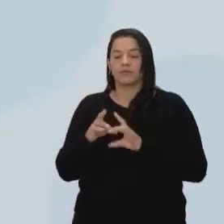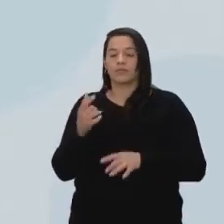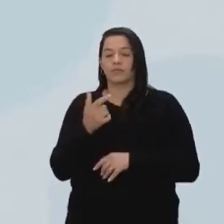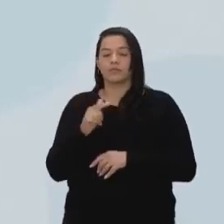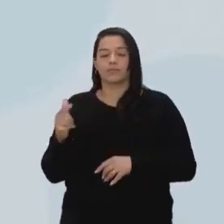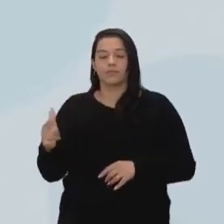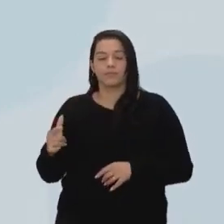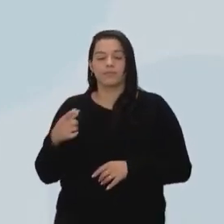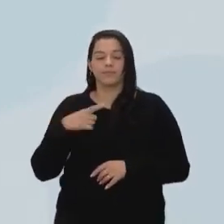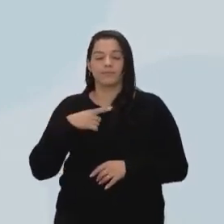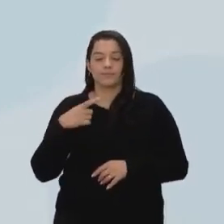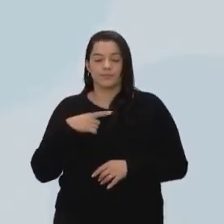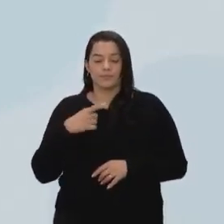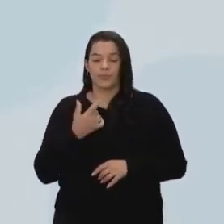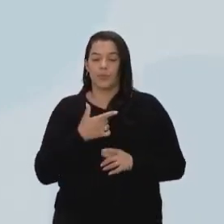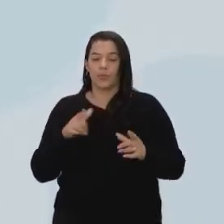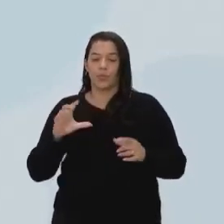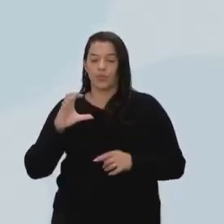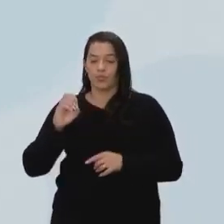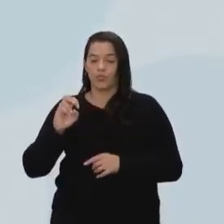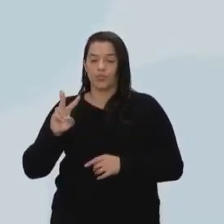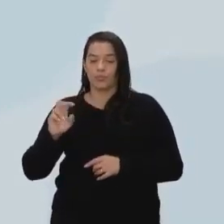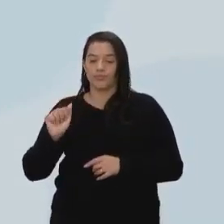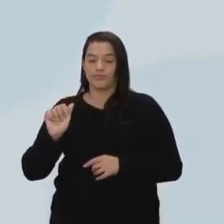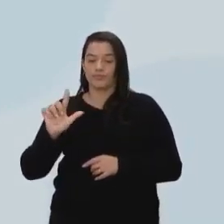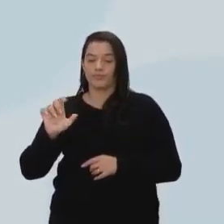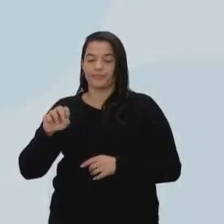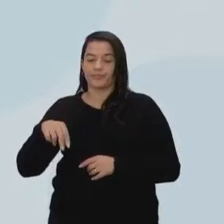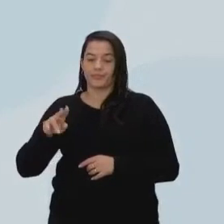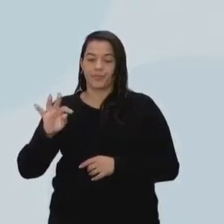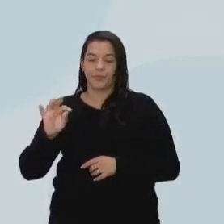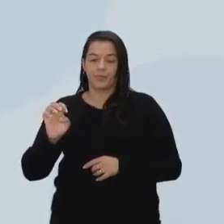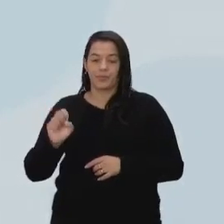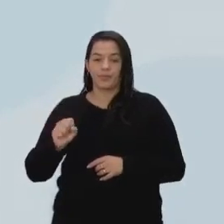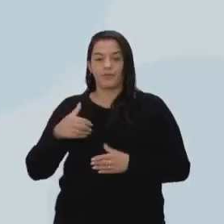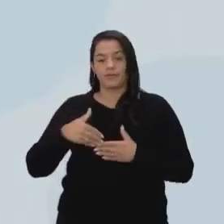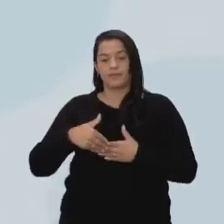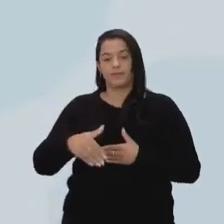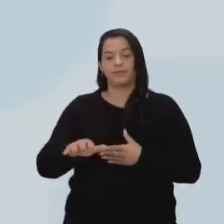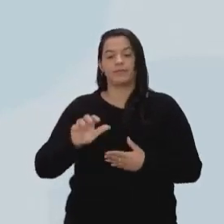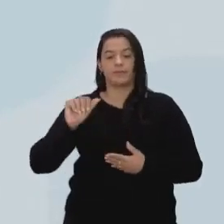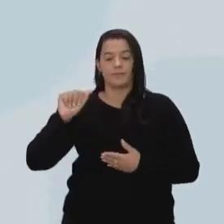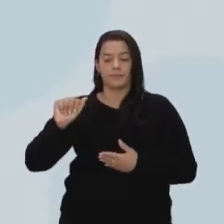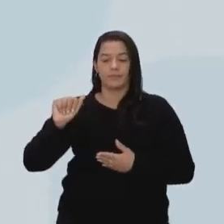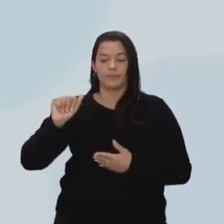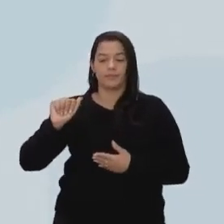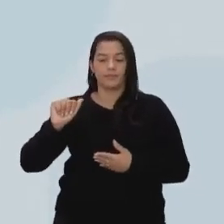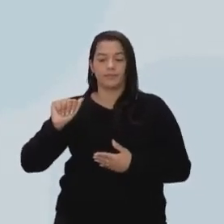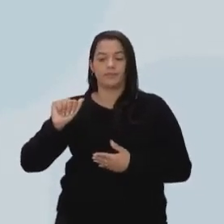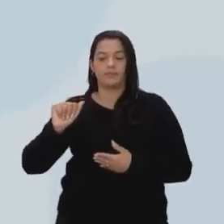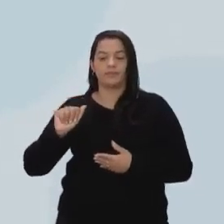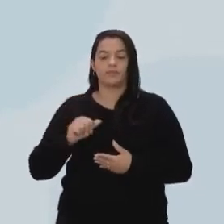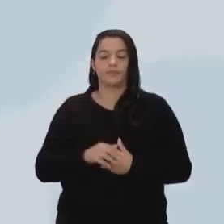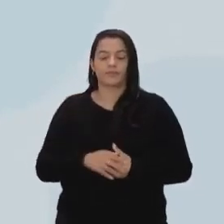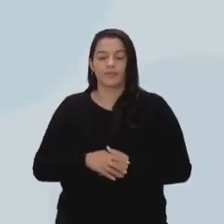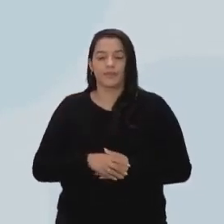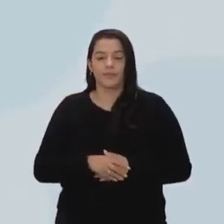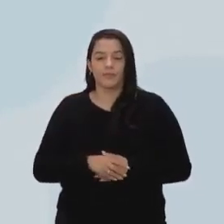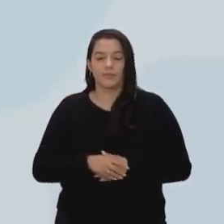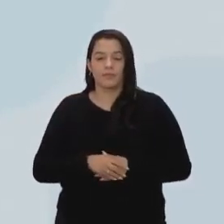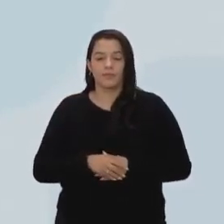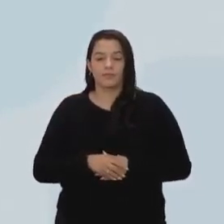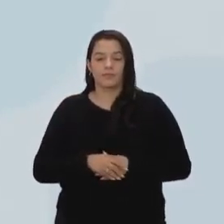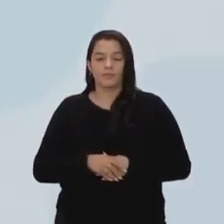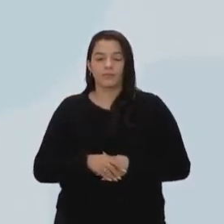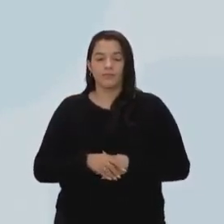iônicas, são ligações covalentes. Então, seria a alternativa A, partindo do princípio que as